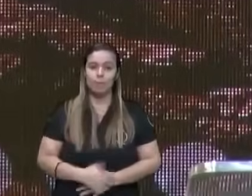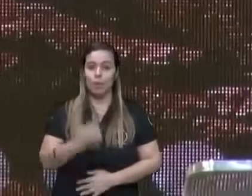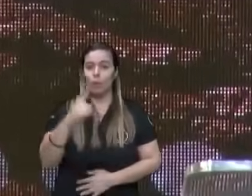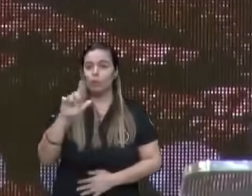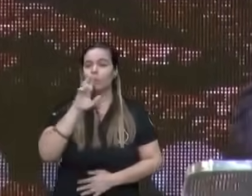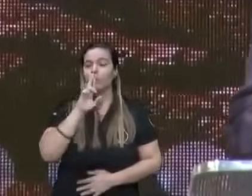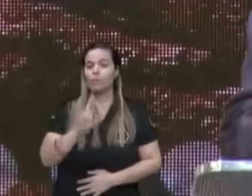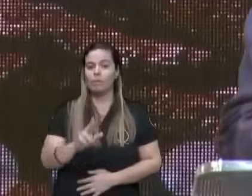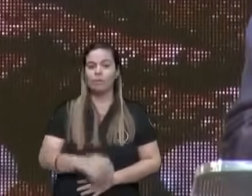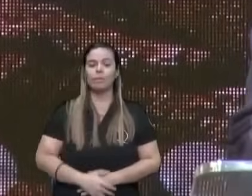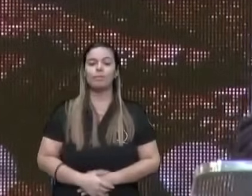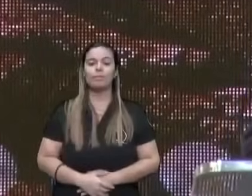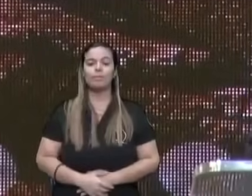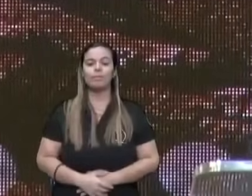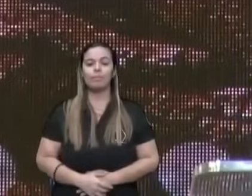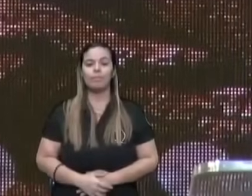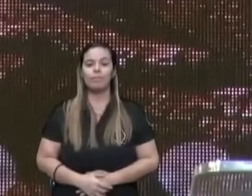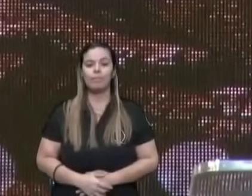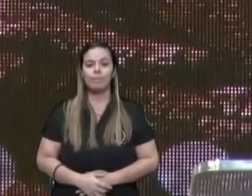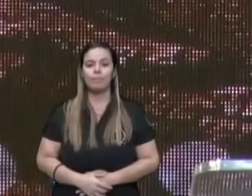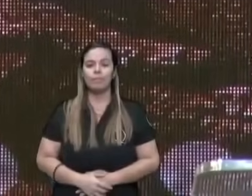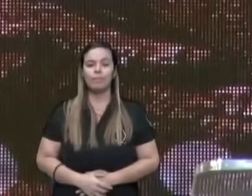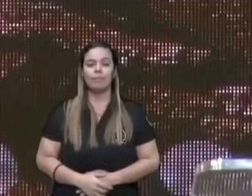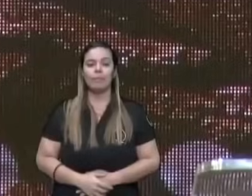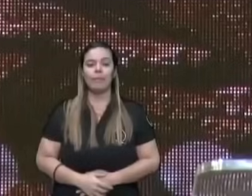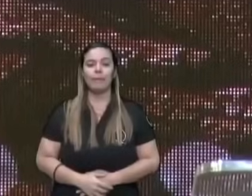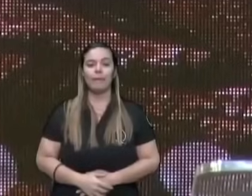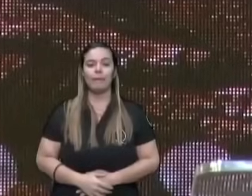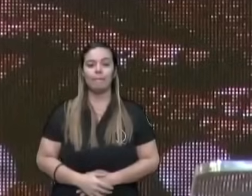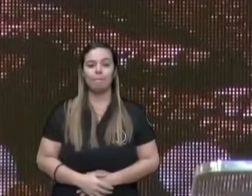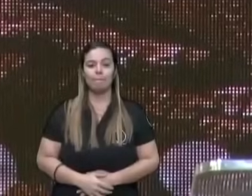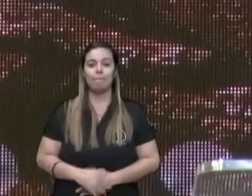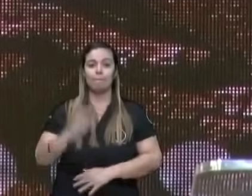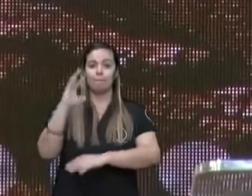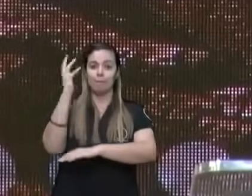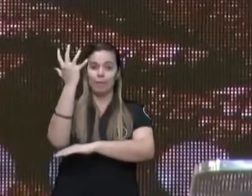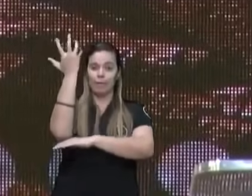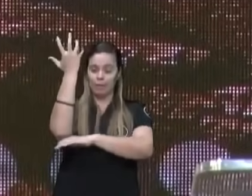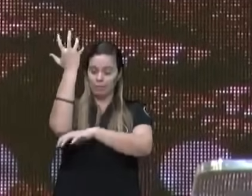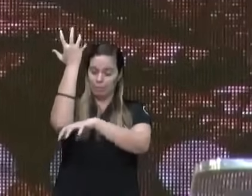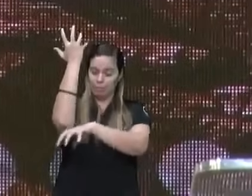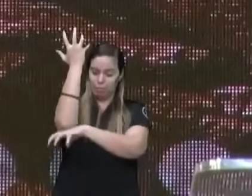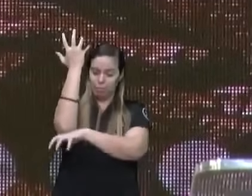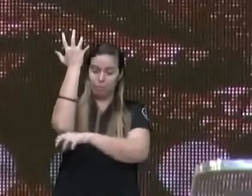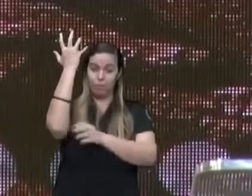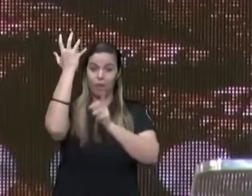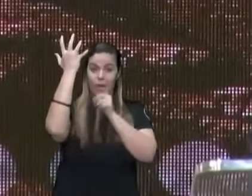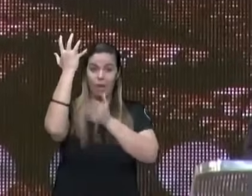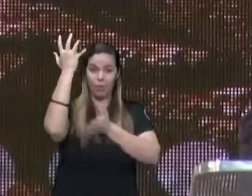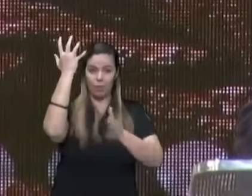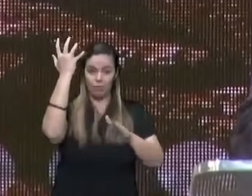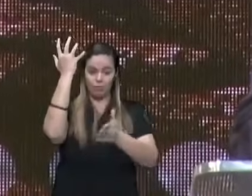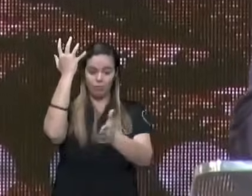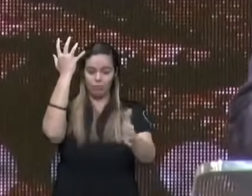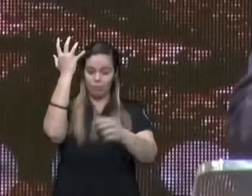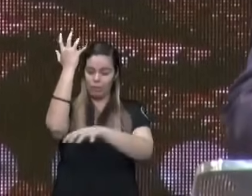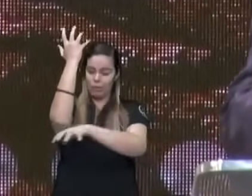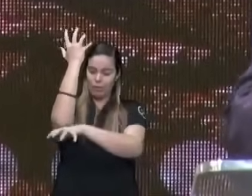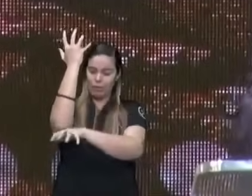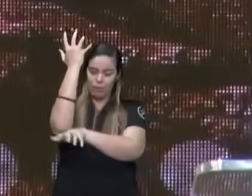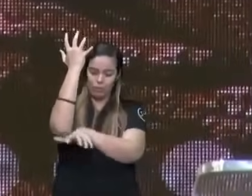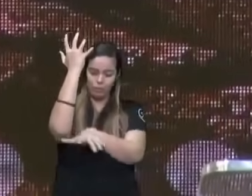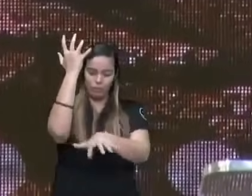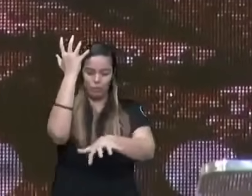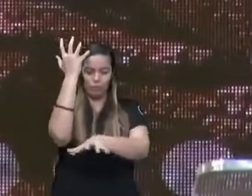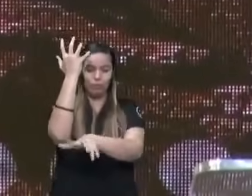segundo. Estende as suas raízes para o ribeiro.